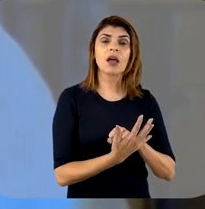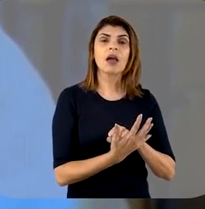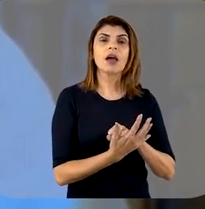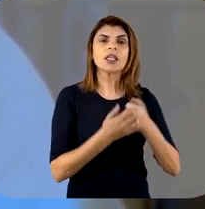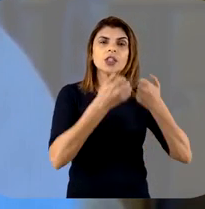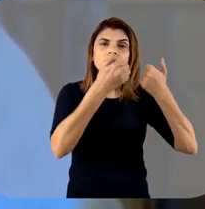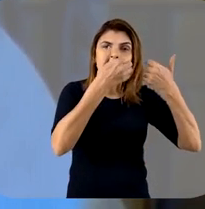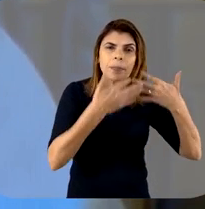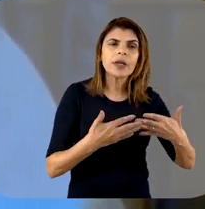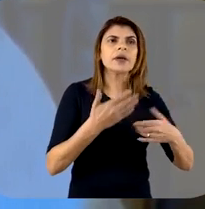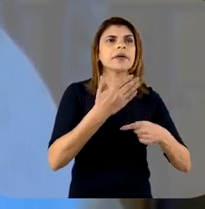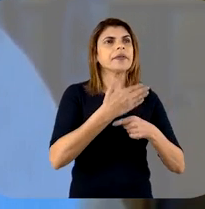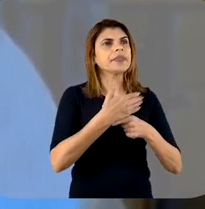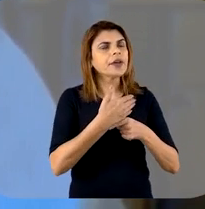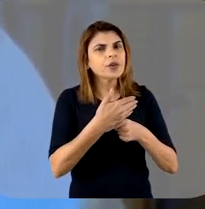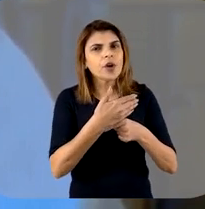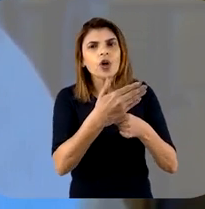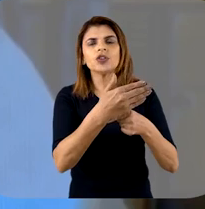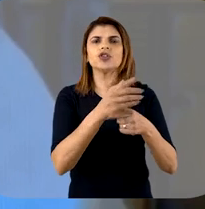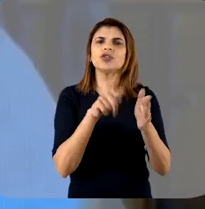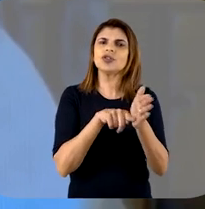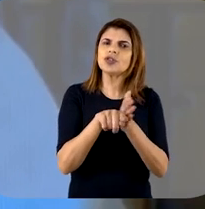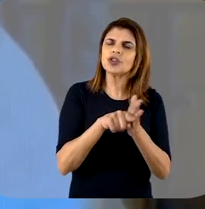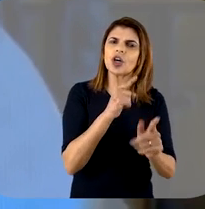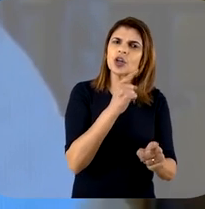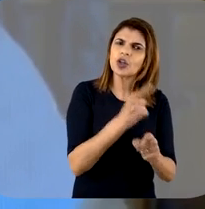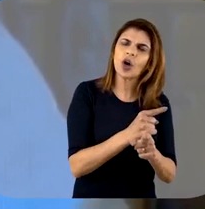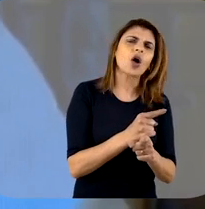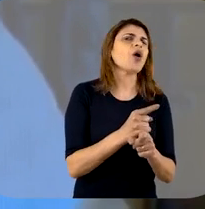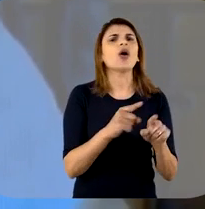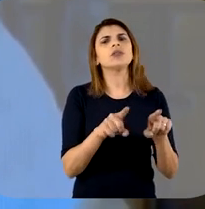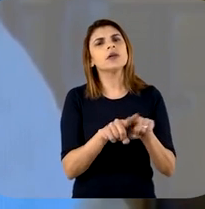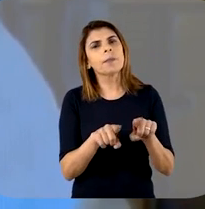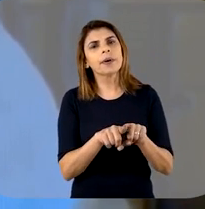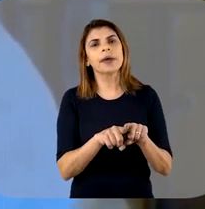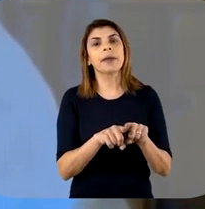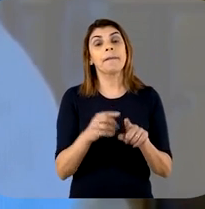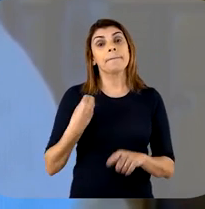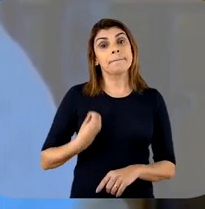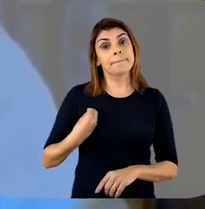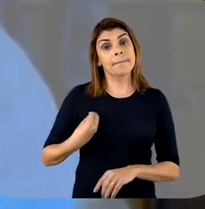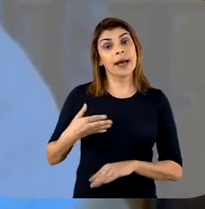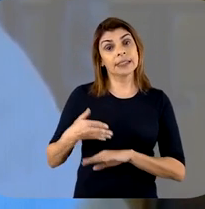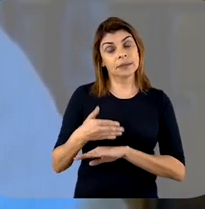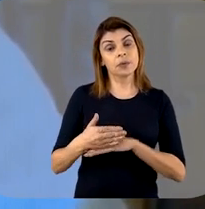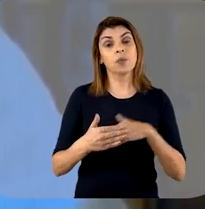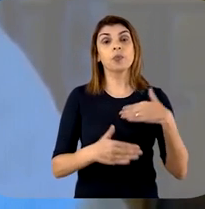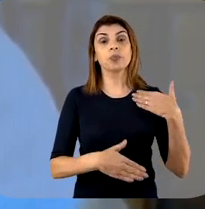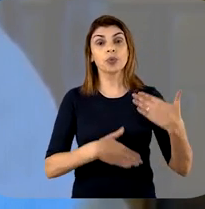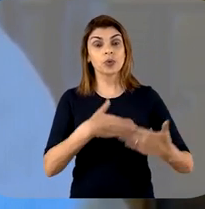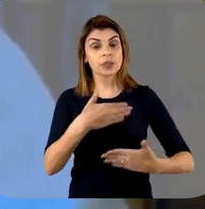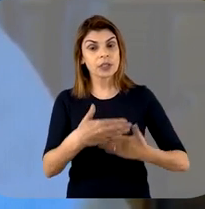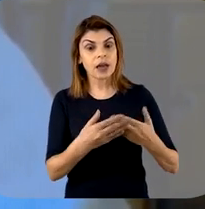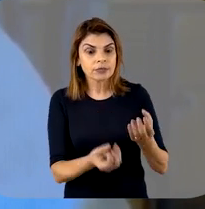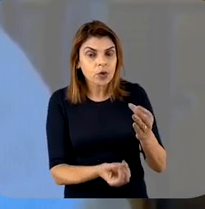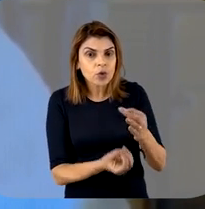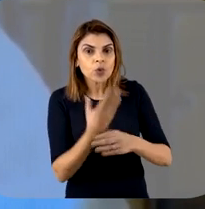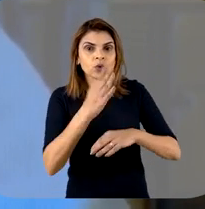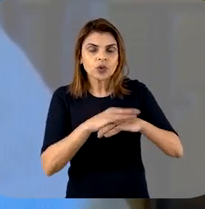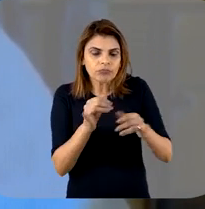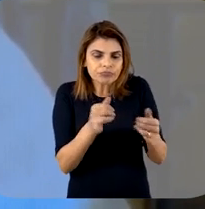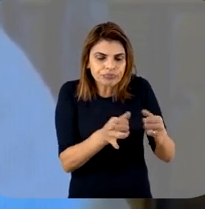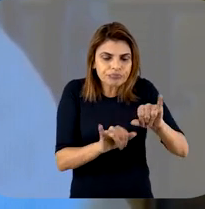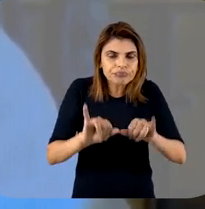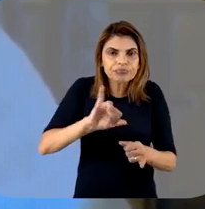o desenvolvimento de tecnologias de diagnóstico, né, a participação no processo da vacina e